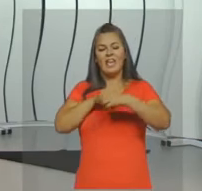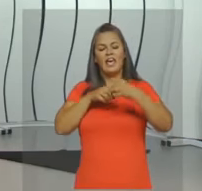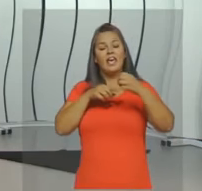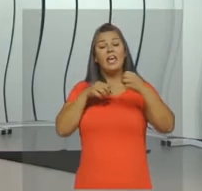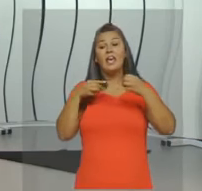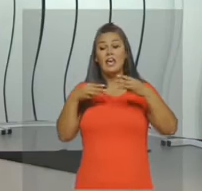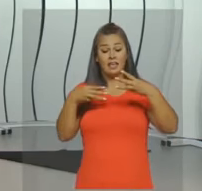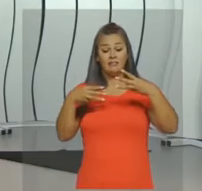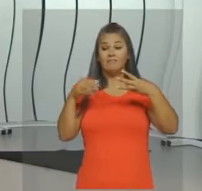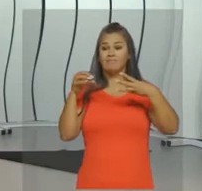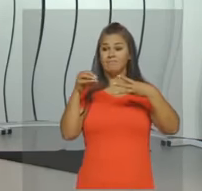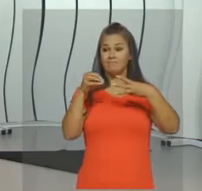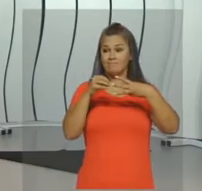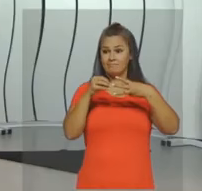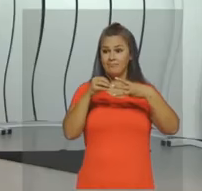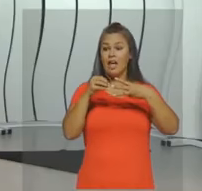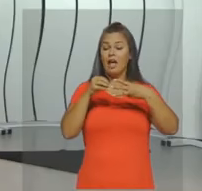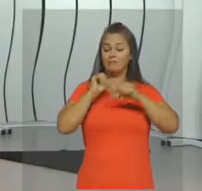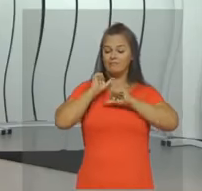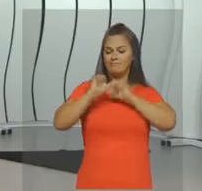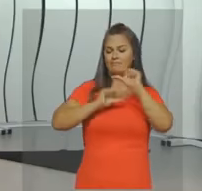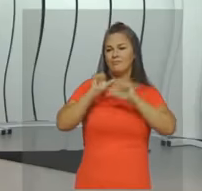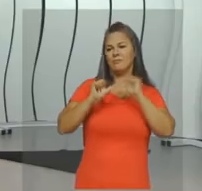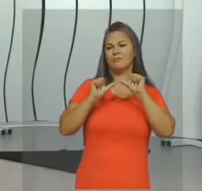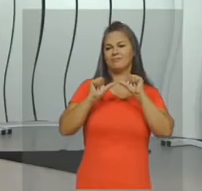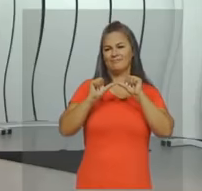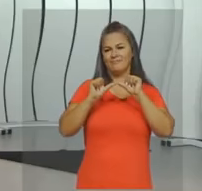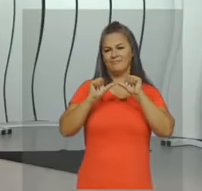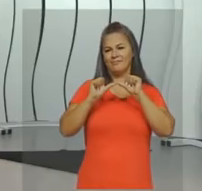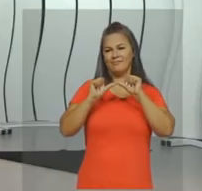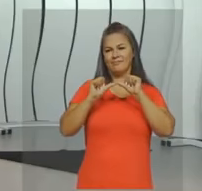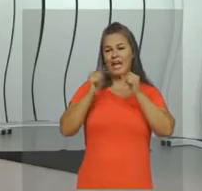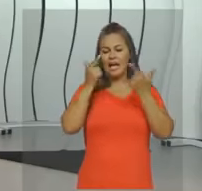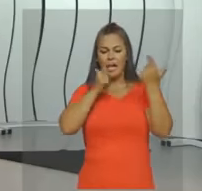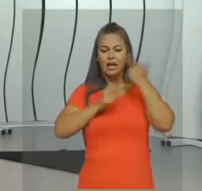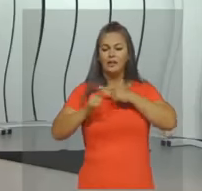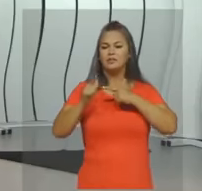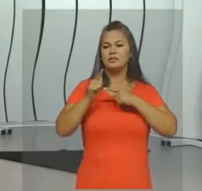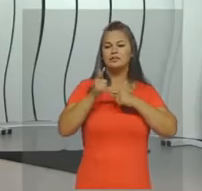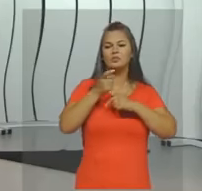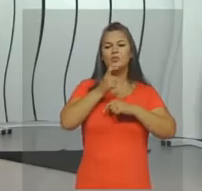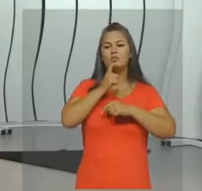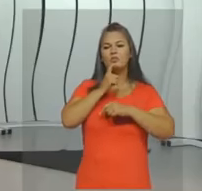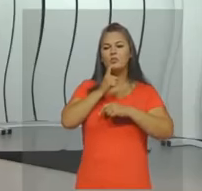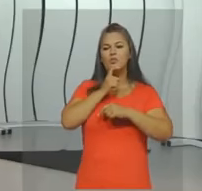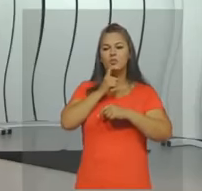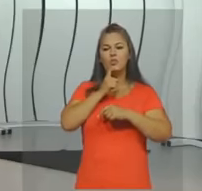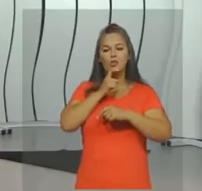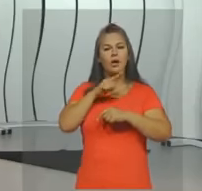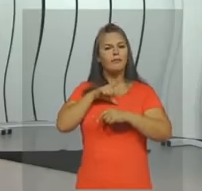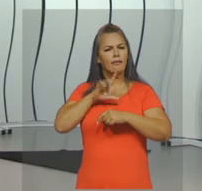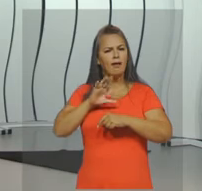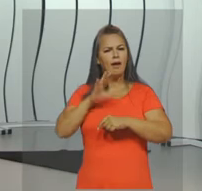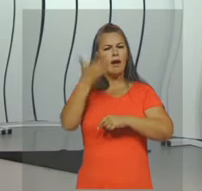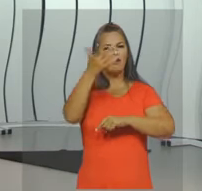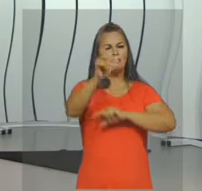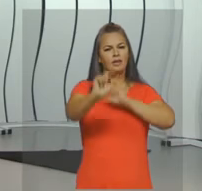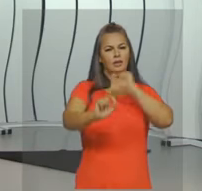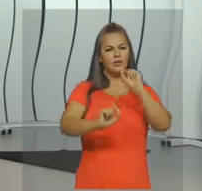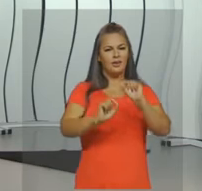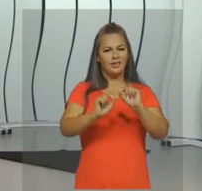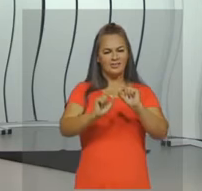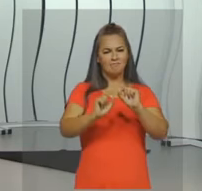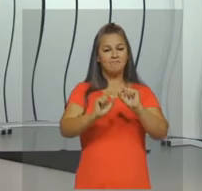né? Corrente elétrica envolve sódio, envolve potássio. E acontece uma coisa fundamental,